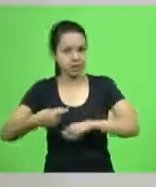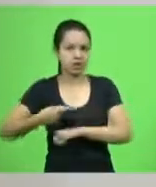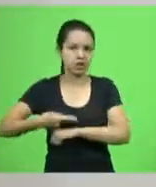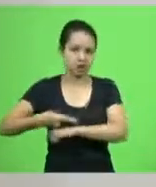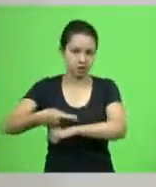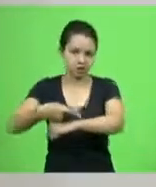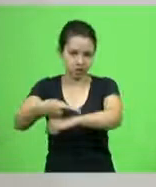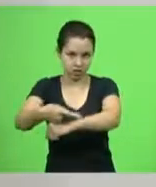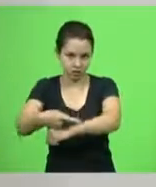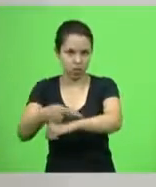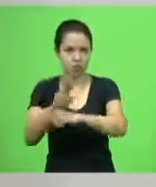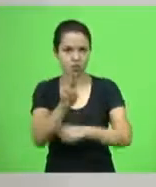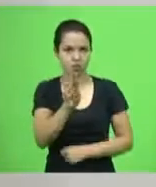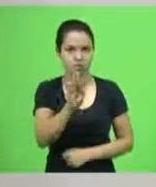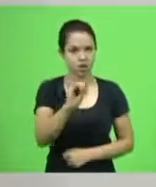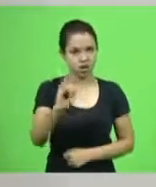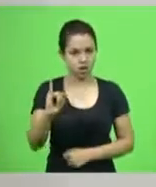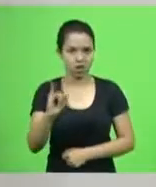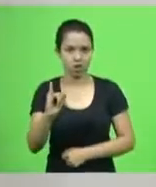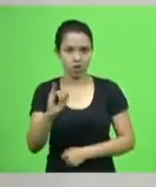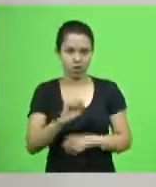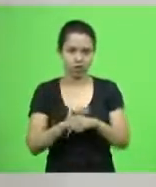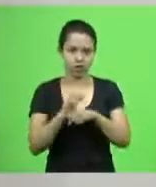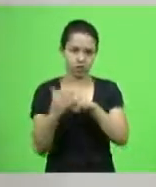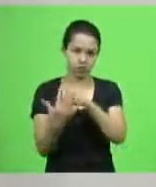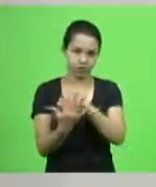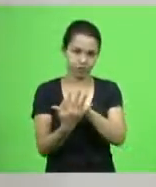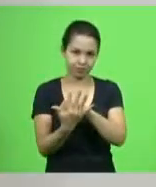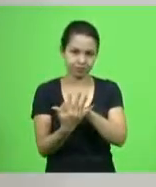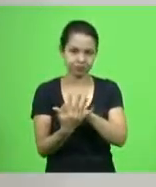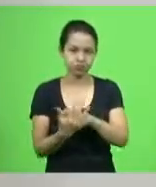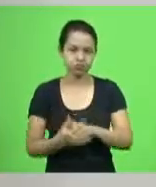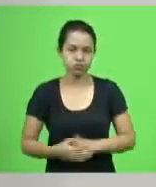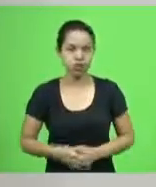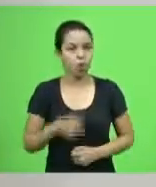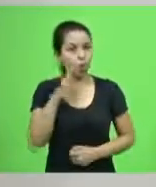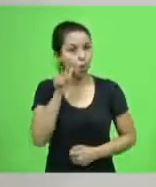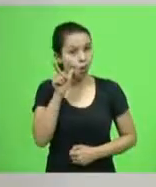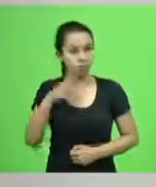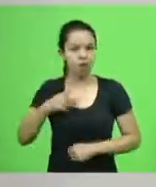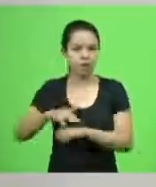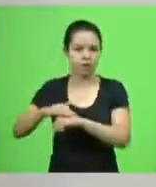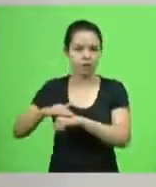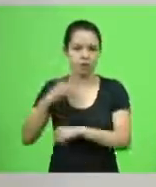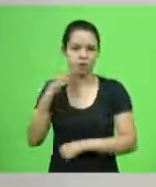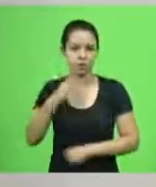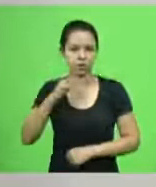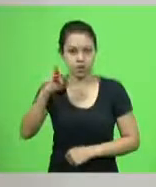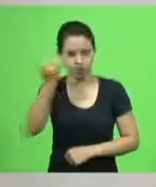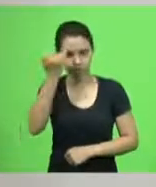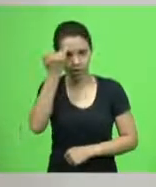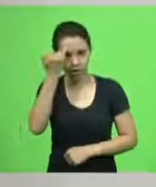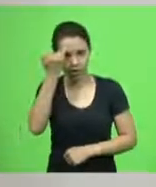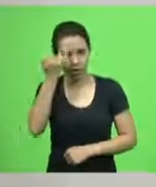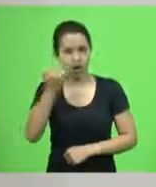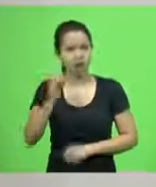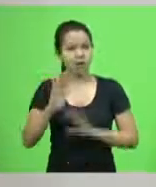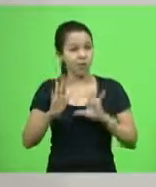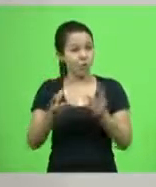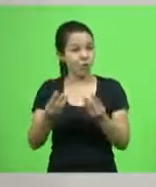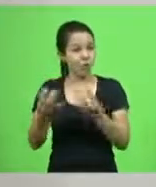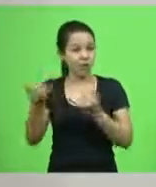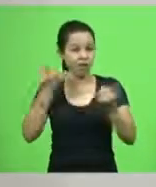precisarem de leitos UTI Covid. Ontem, e eu falava com o deputado Jair Mioto, a gente não para de receber ligação